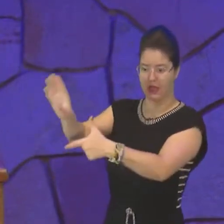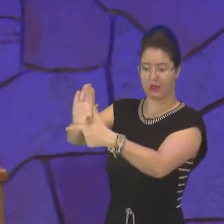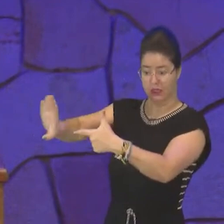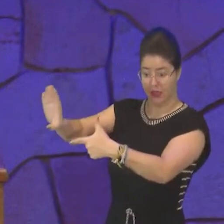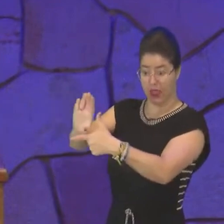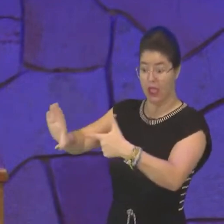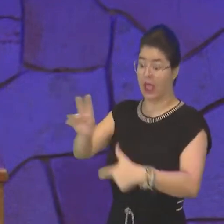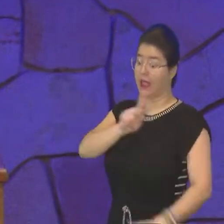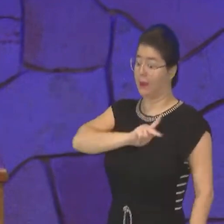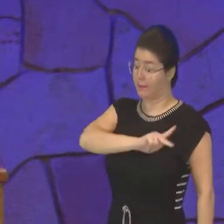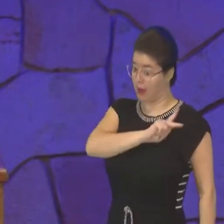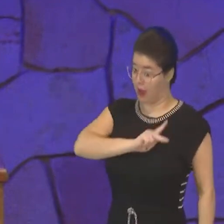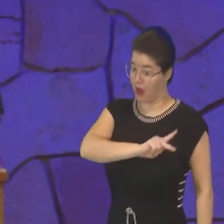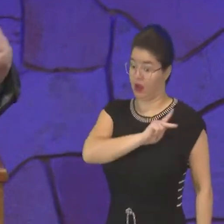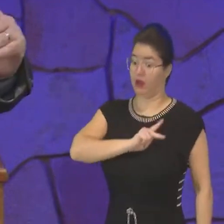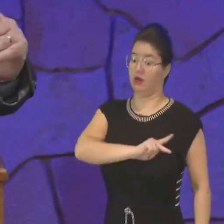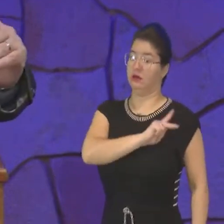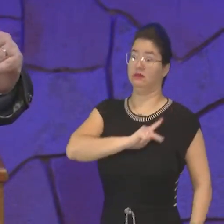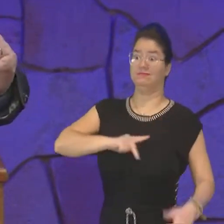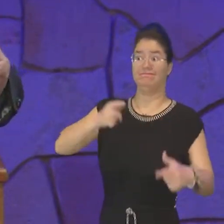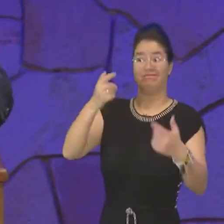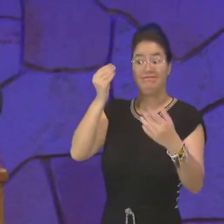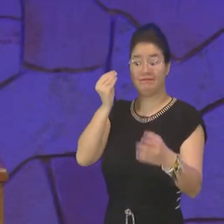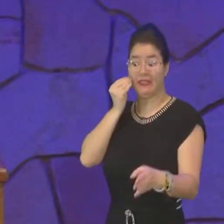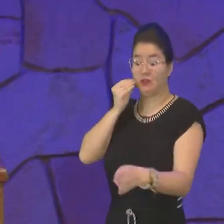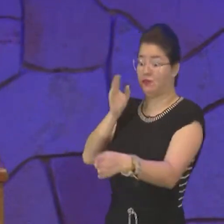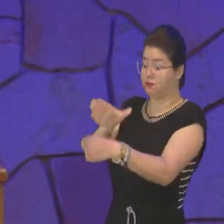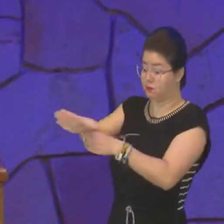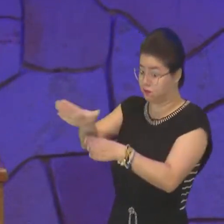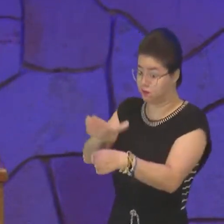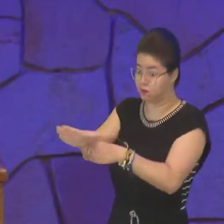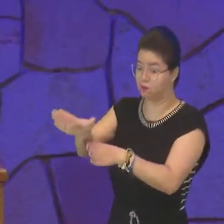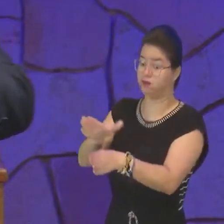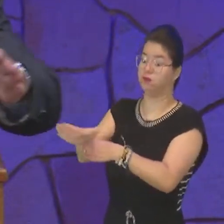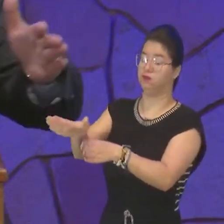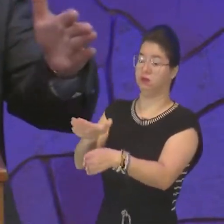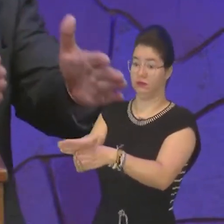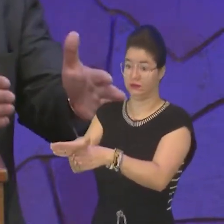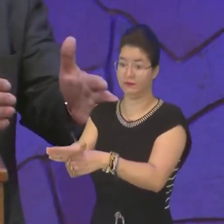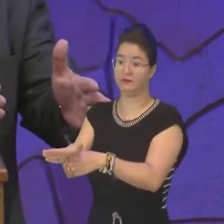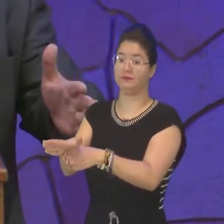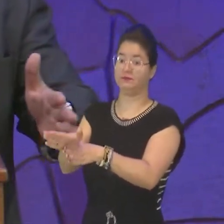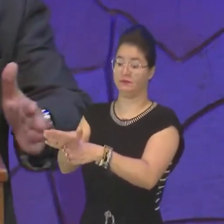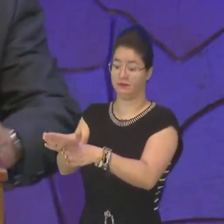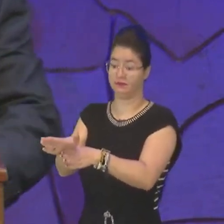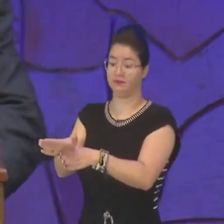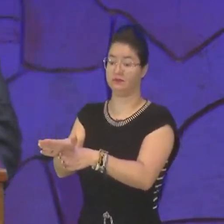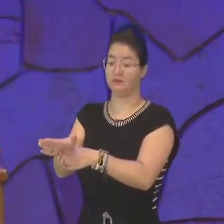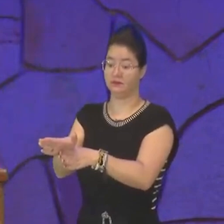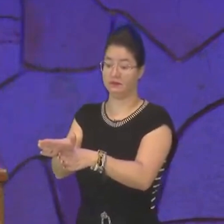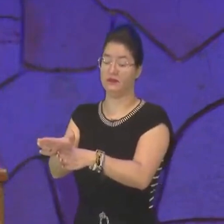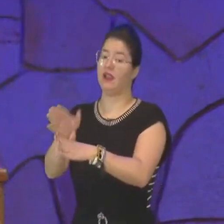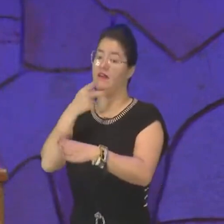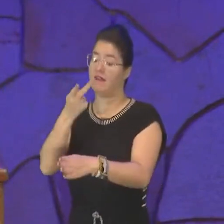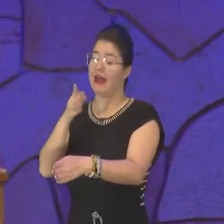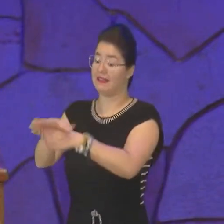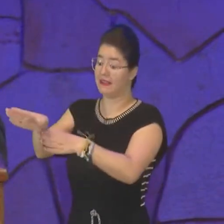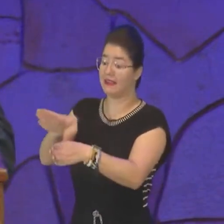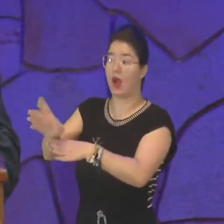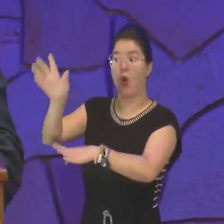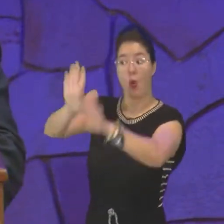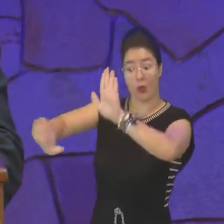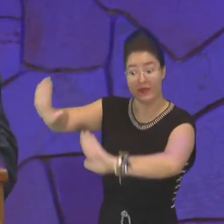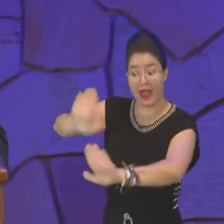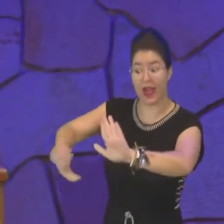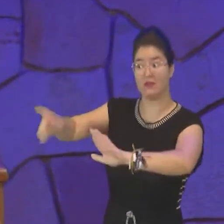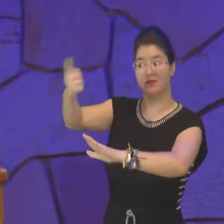Paulo, na tentativa de alertá-los e diferenciar um crente de um não crente,